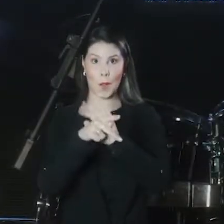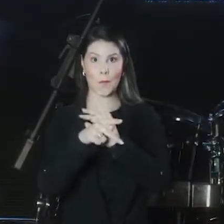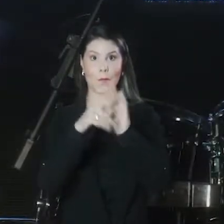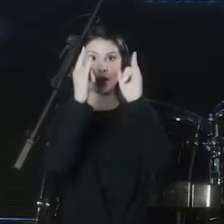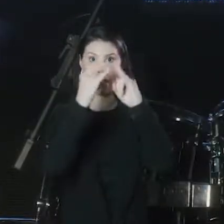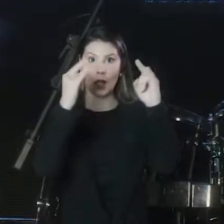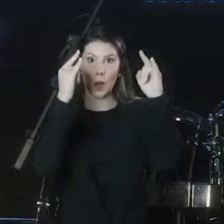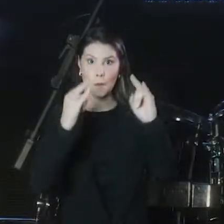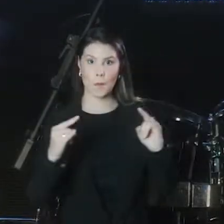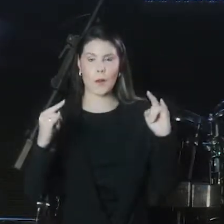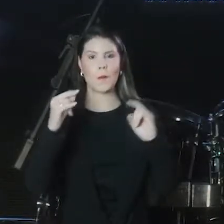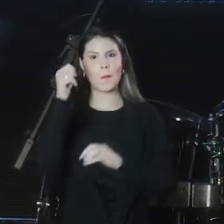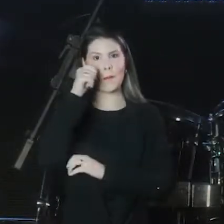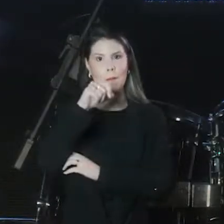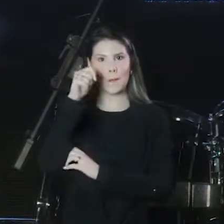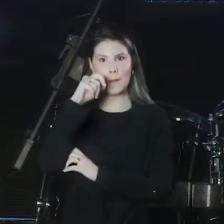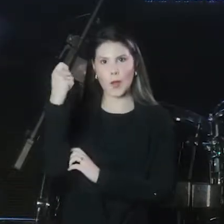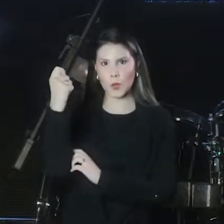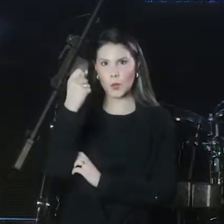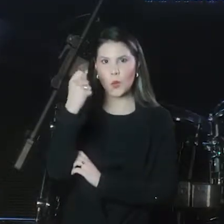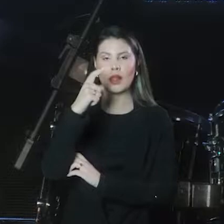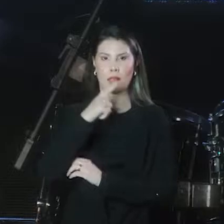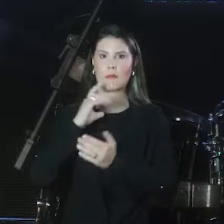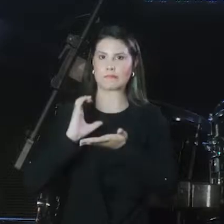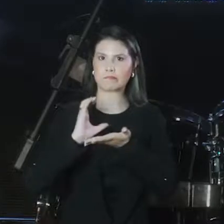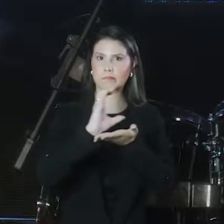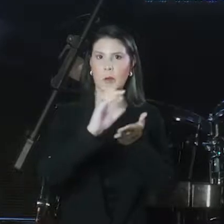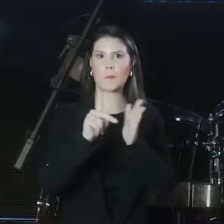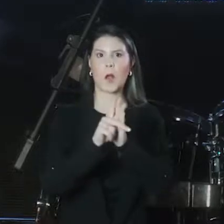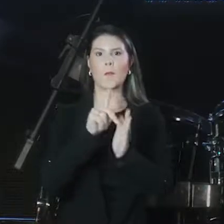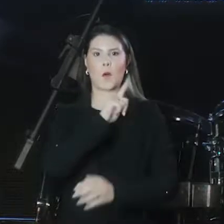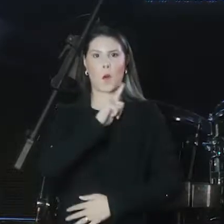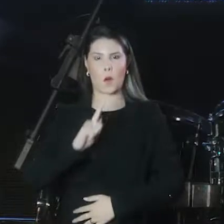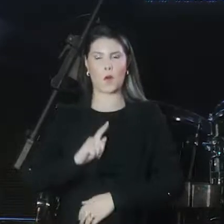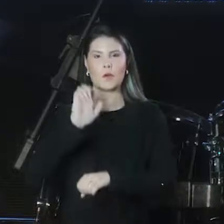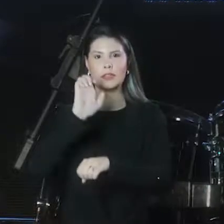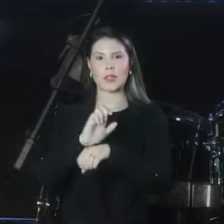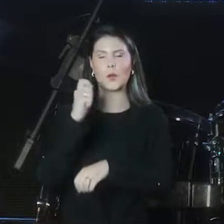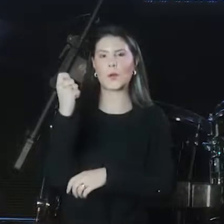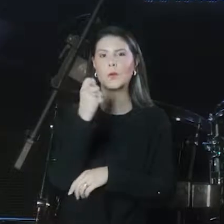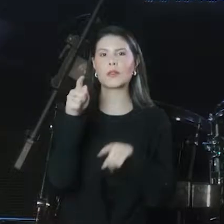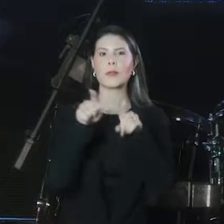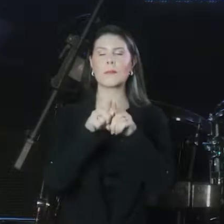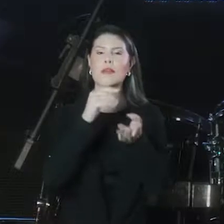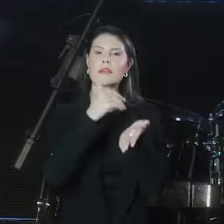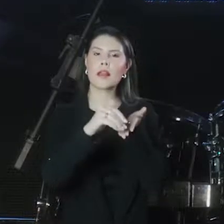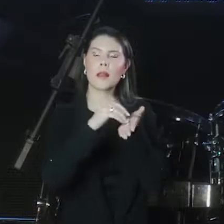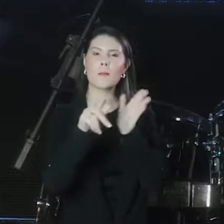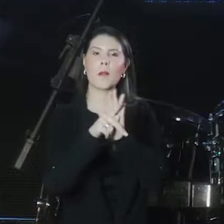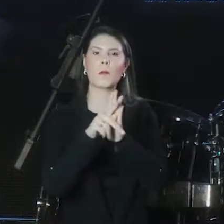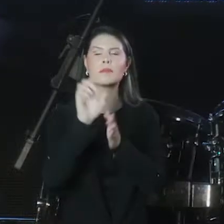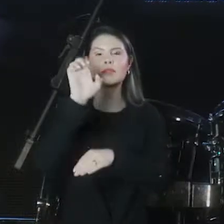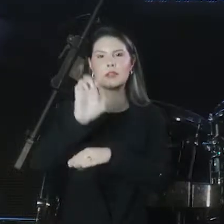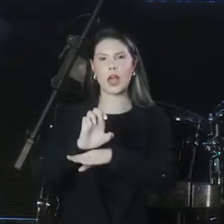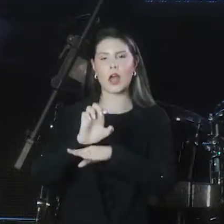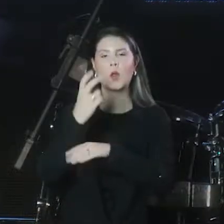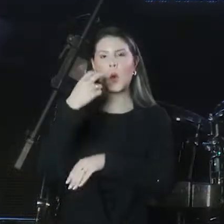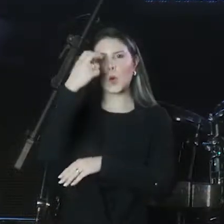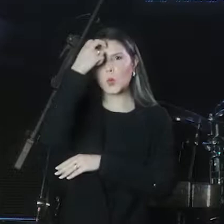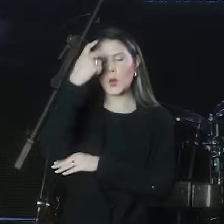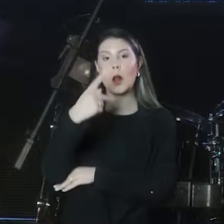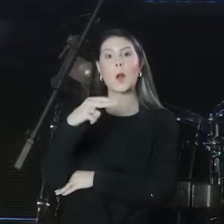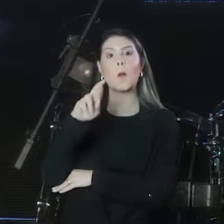o financiamento Governo do Estado do Rio Grande do Sul, Secretaria de Estado da Cultura do Rio Grande do Sul,